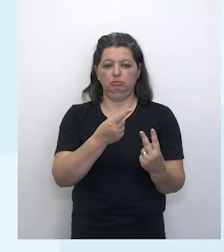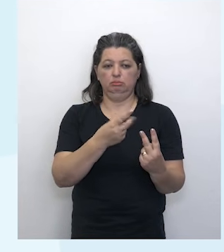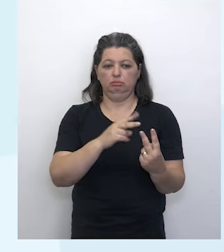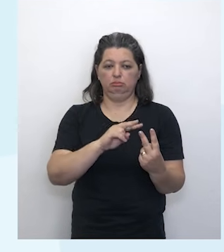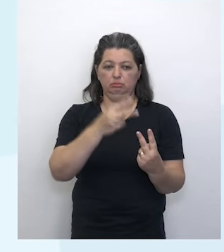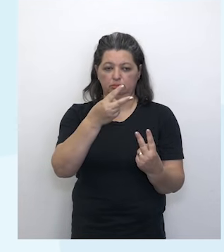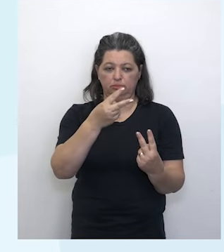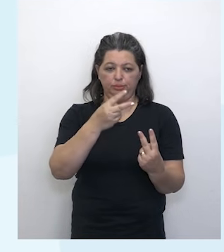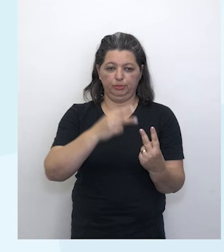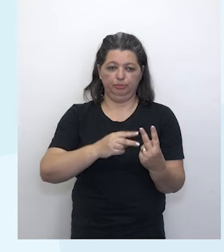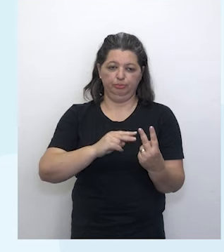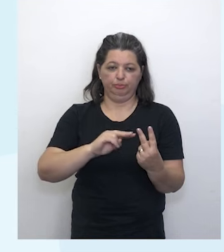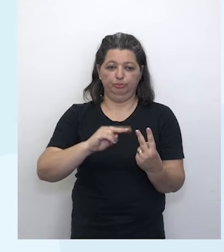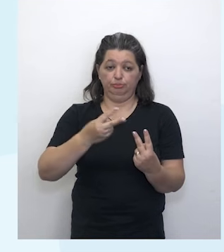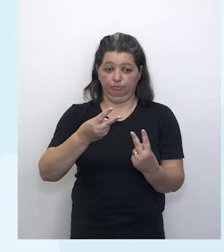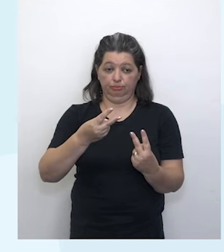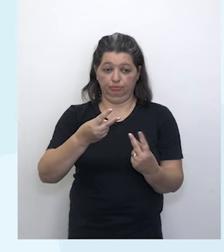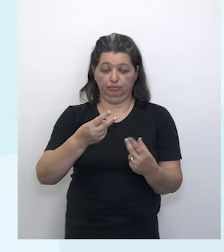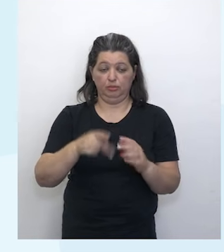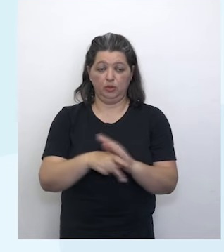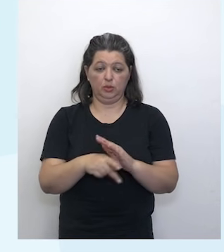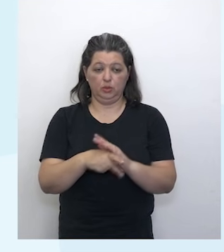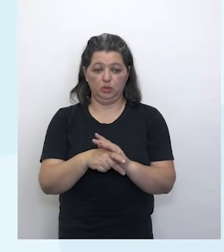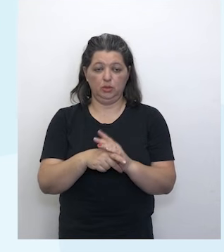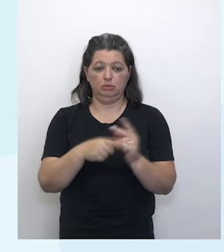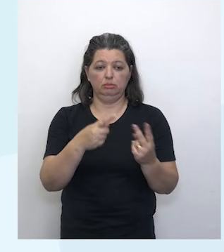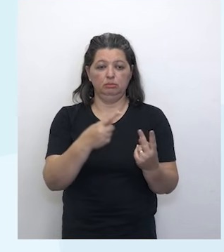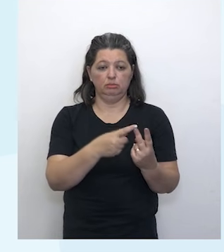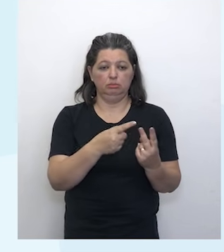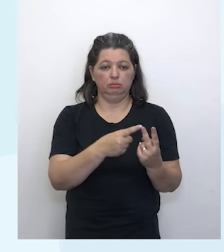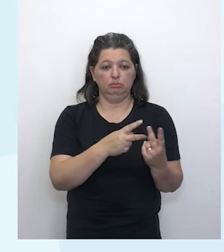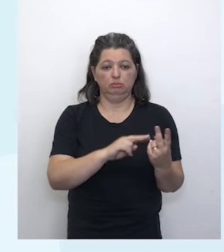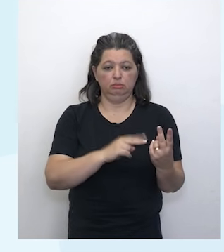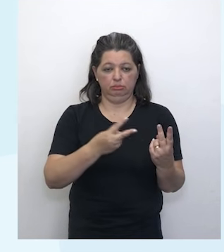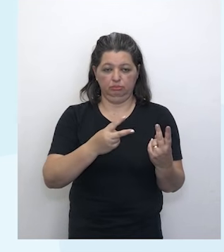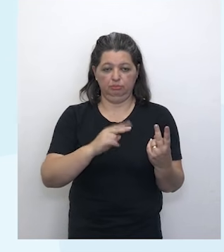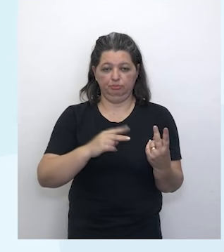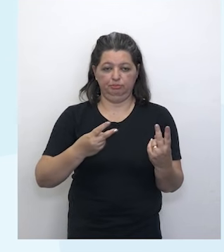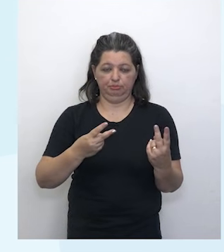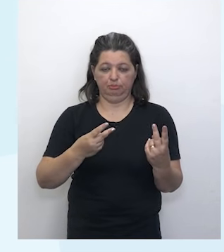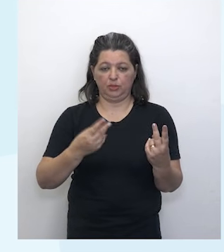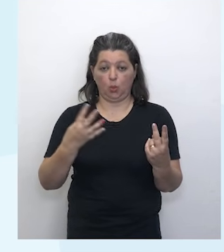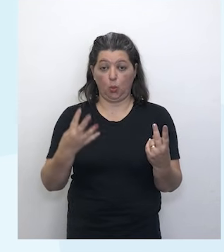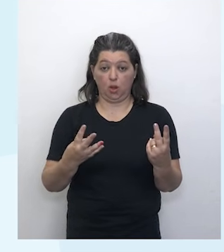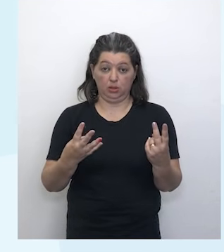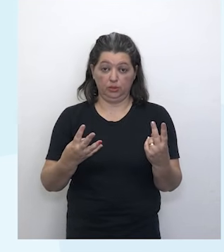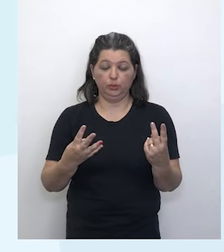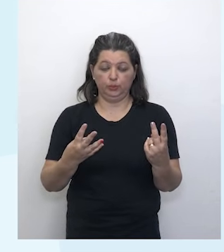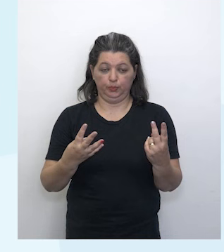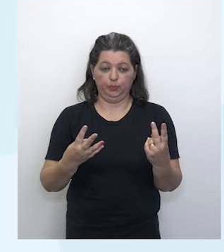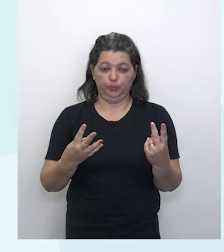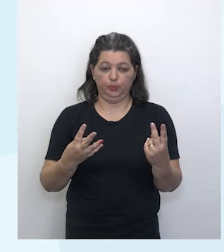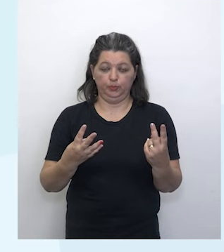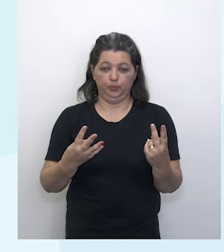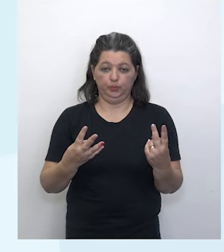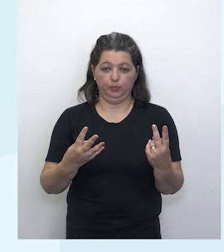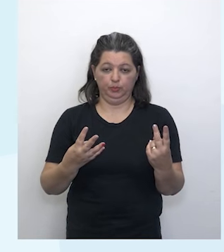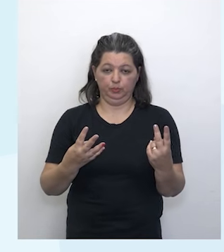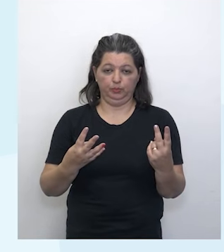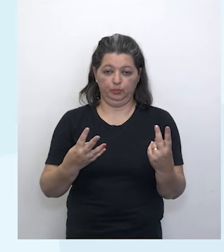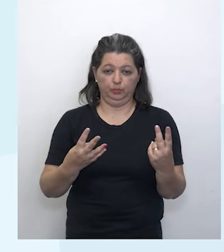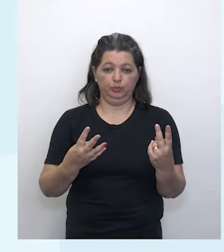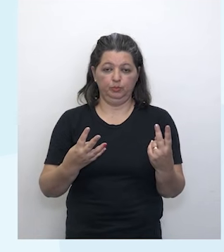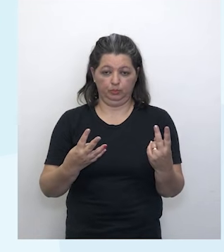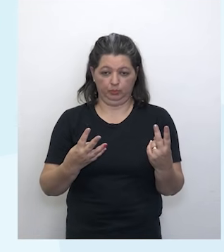1, 2, 3 e 4. A gente conseguiu 4 quadradinhos, né? 1,